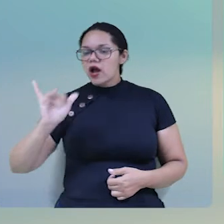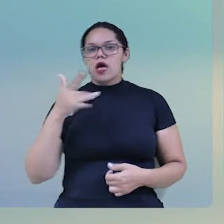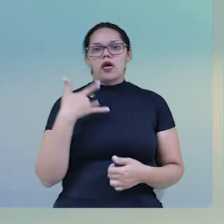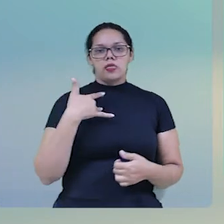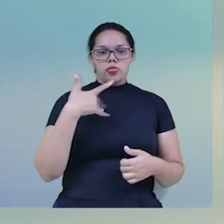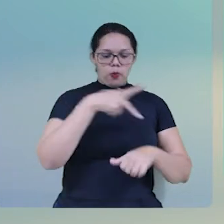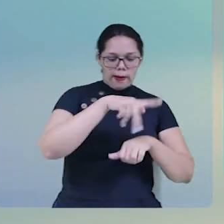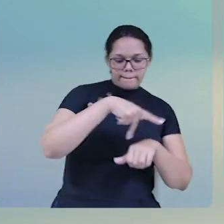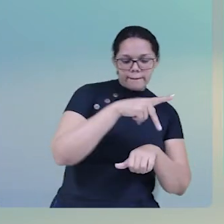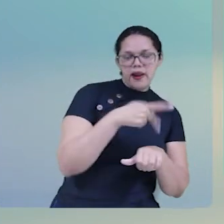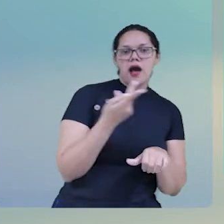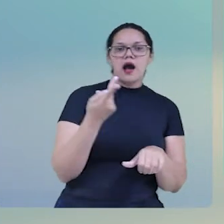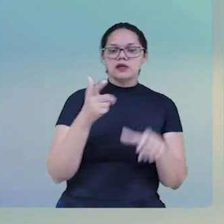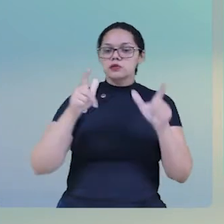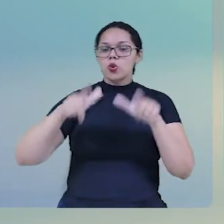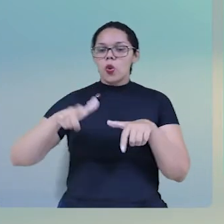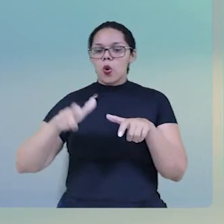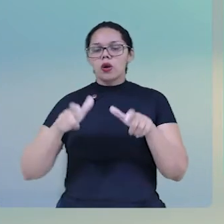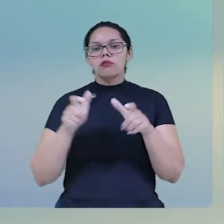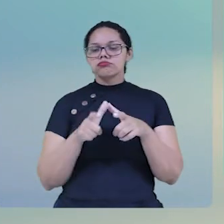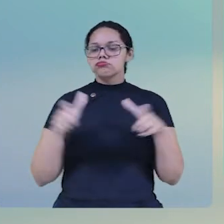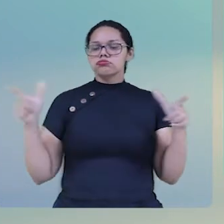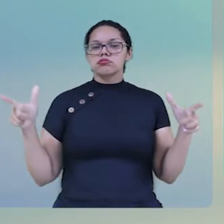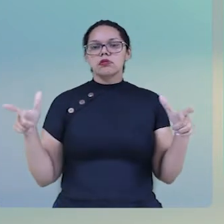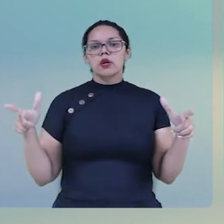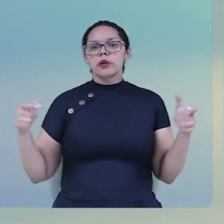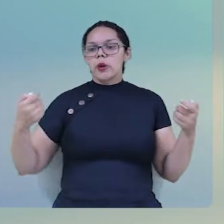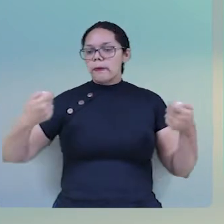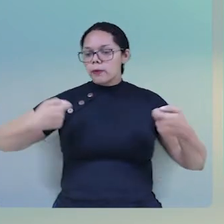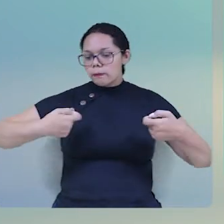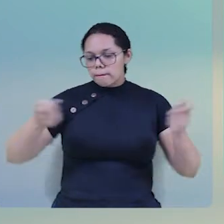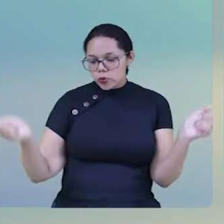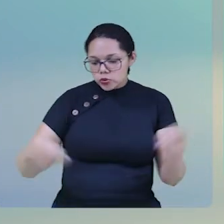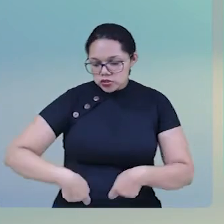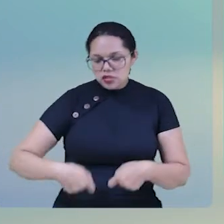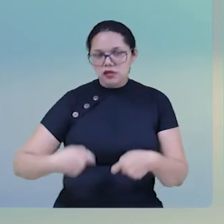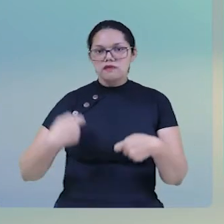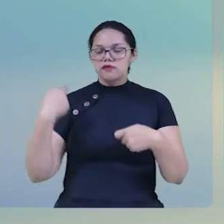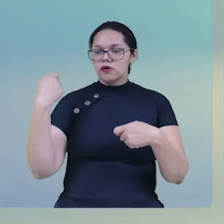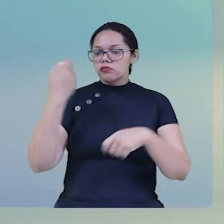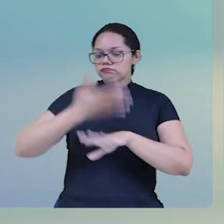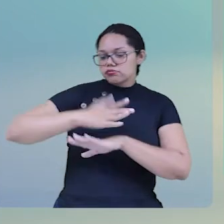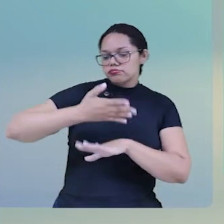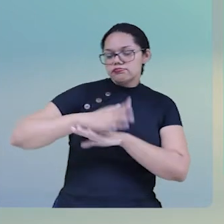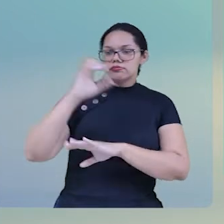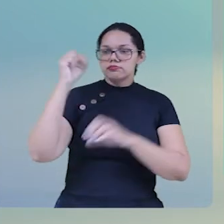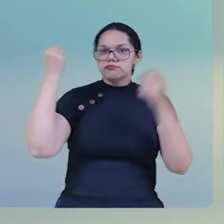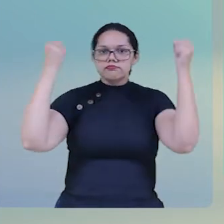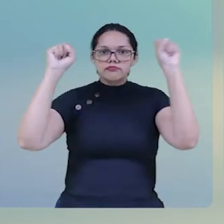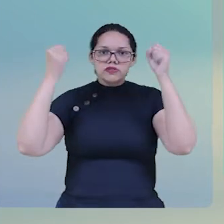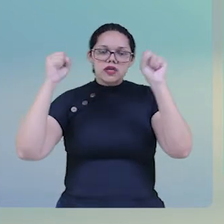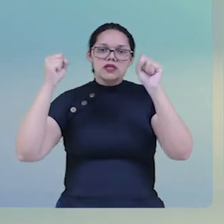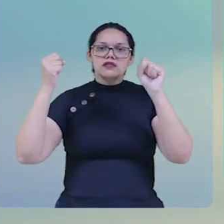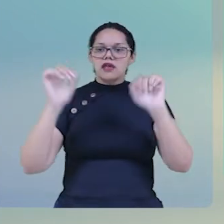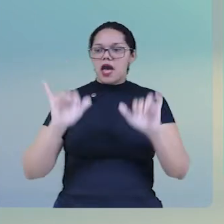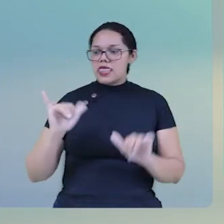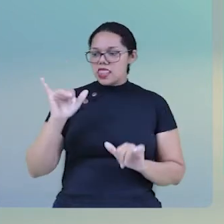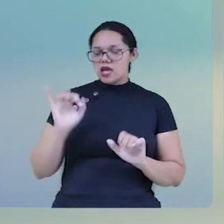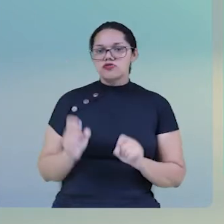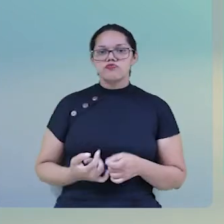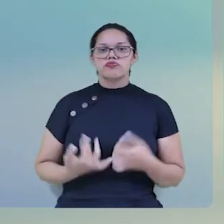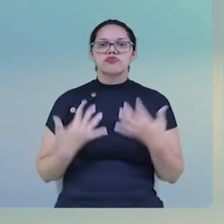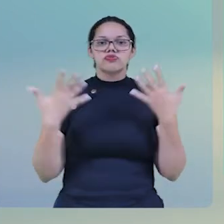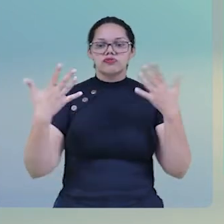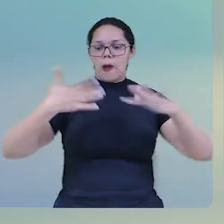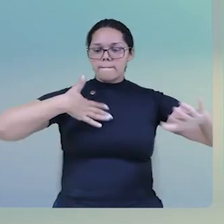ir num local que tenha um espaço que eu possa me exercitar, gastar energia, me movimentar. E aí eu